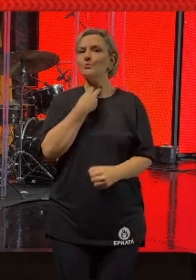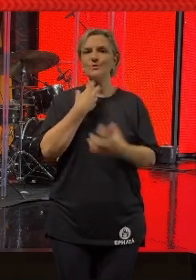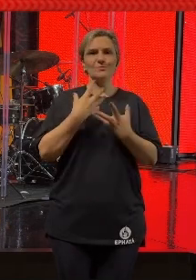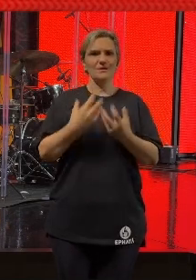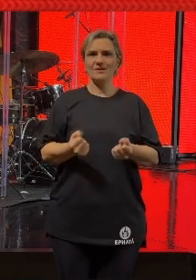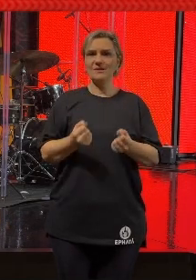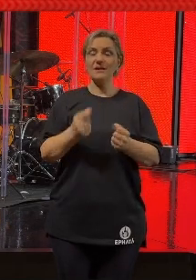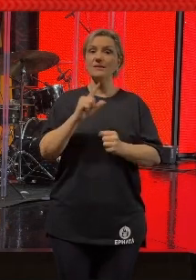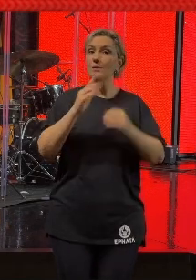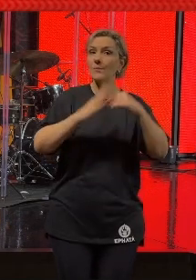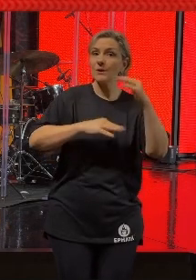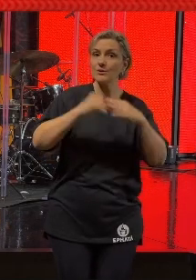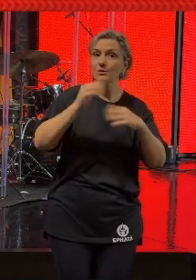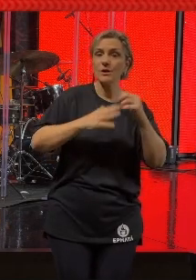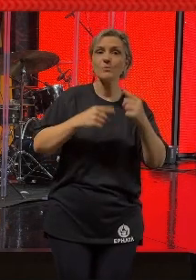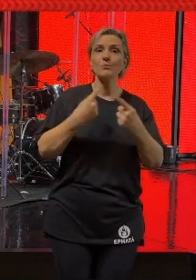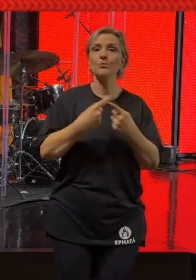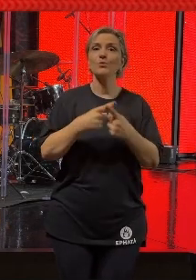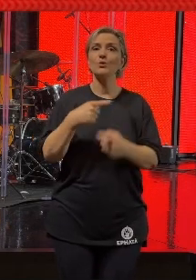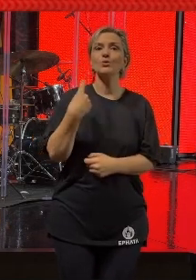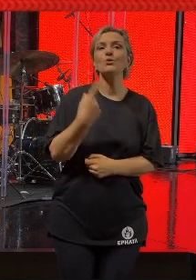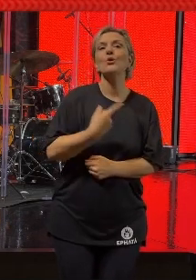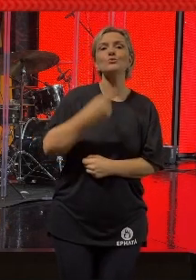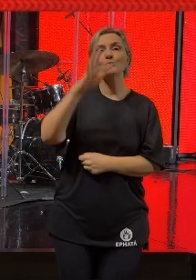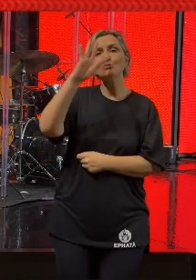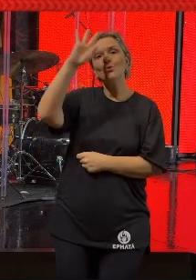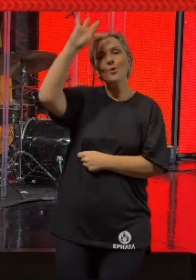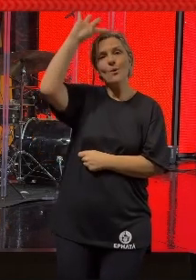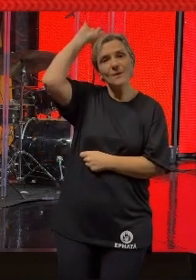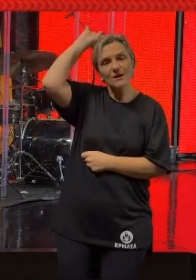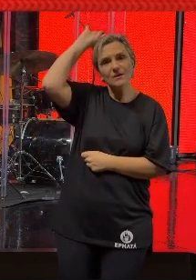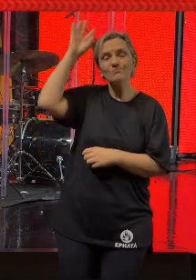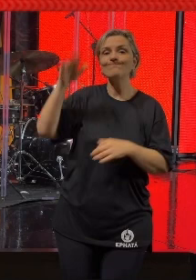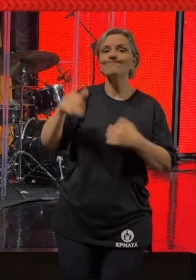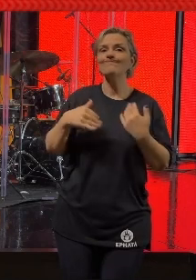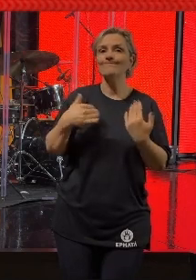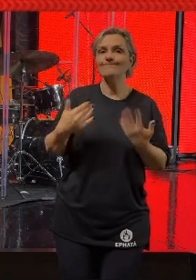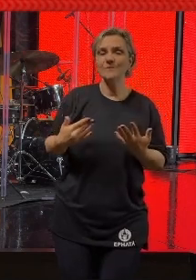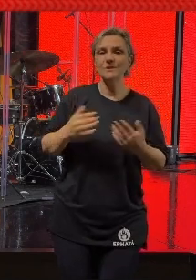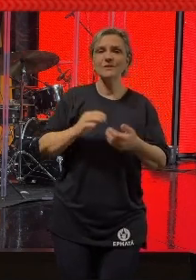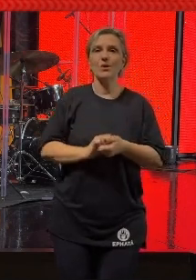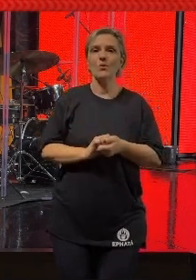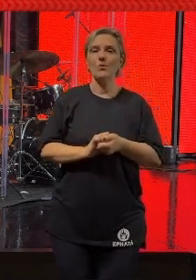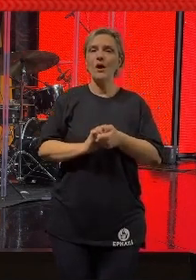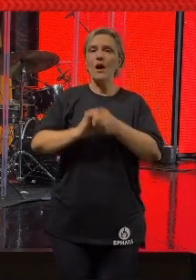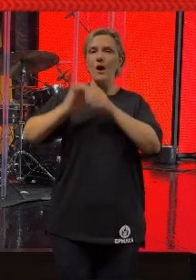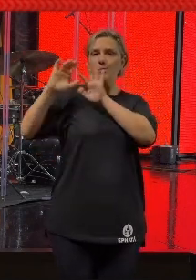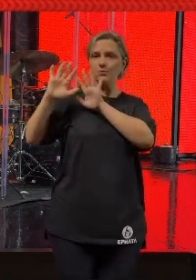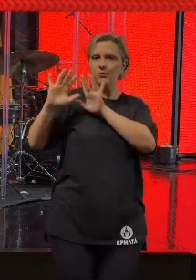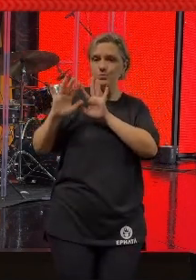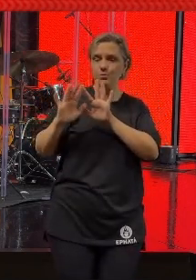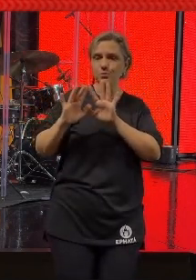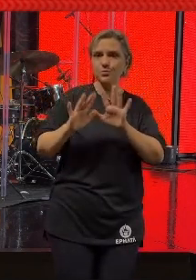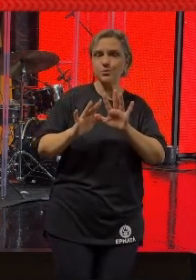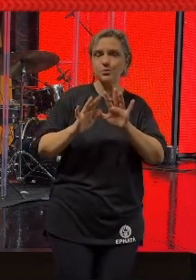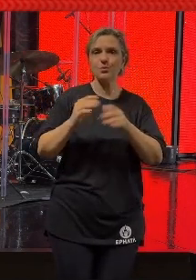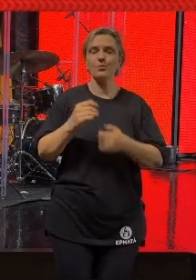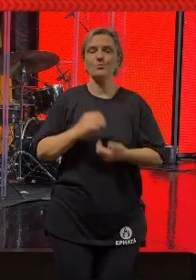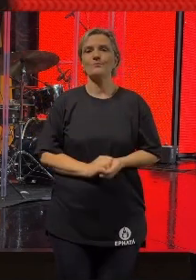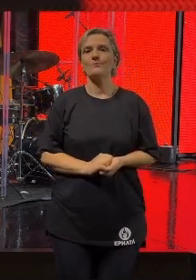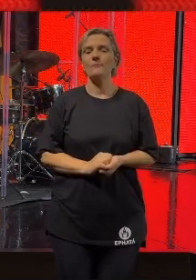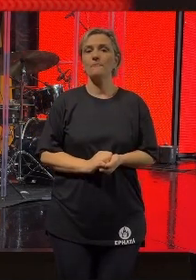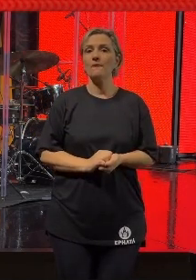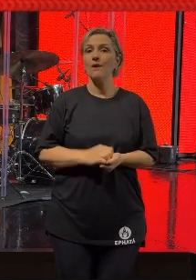nem praticar, porque nós somos romanos. Então a multidão, quarta resistência,